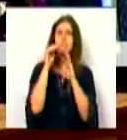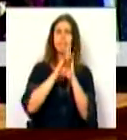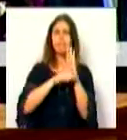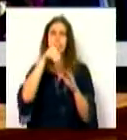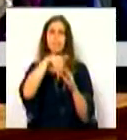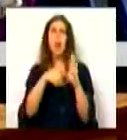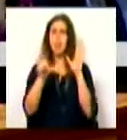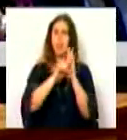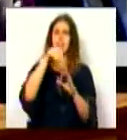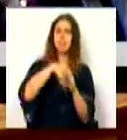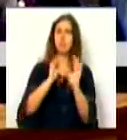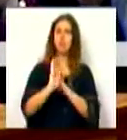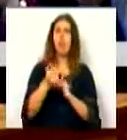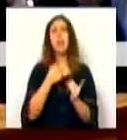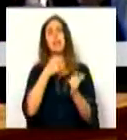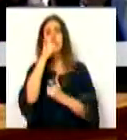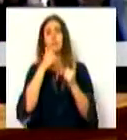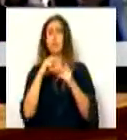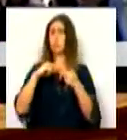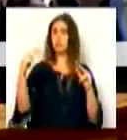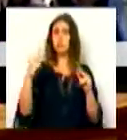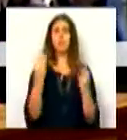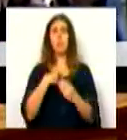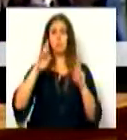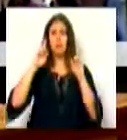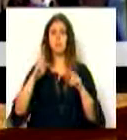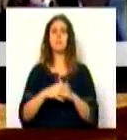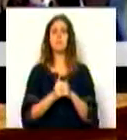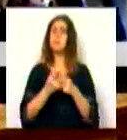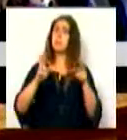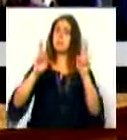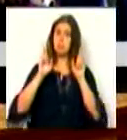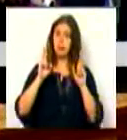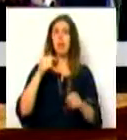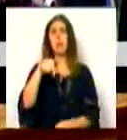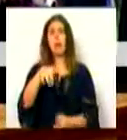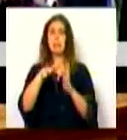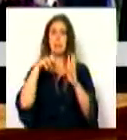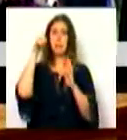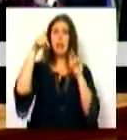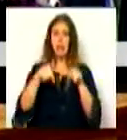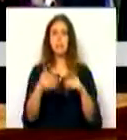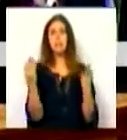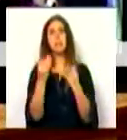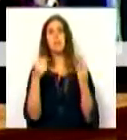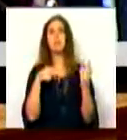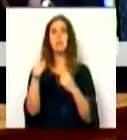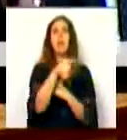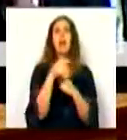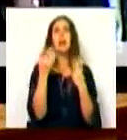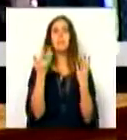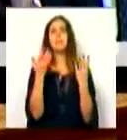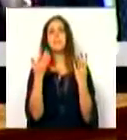está legislado e que as pessoas e os municípios esperam. Espero que nesta Assembleia haja,